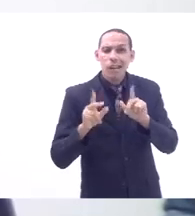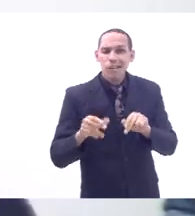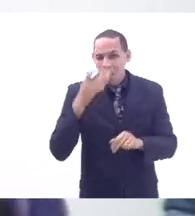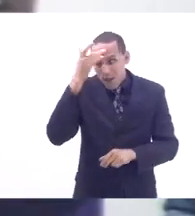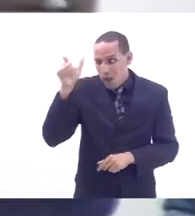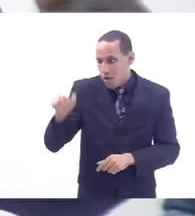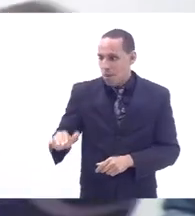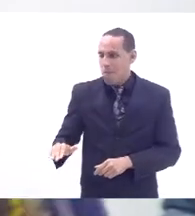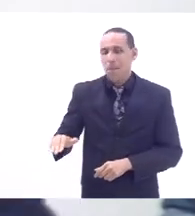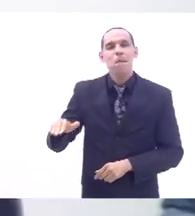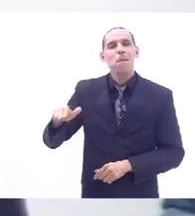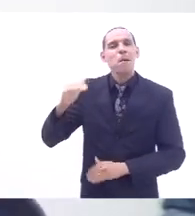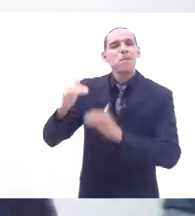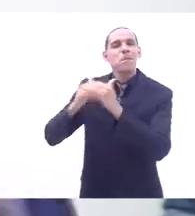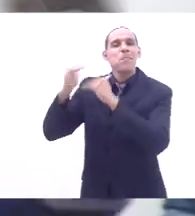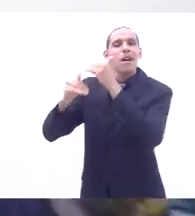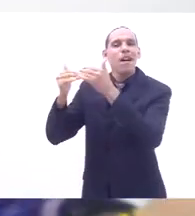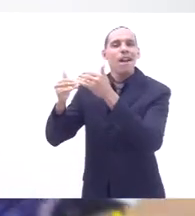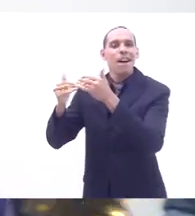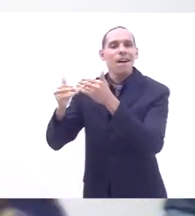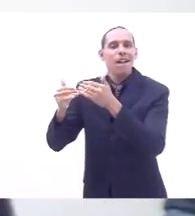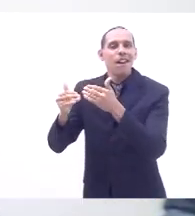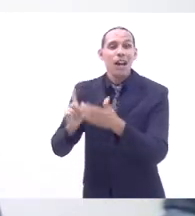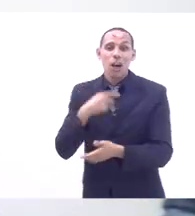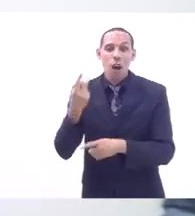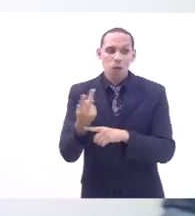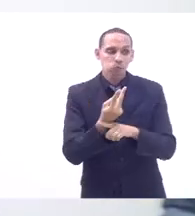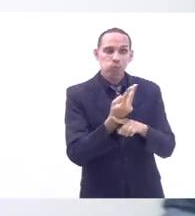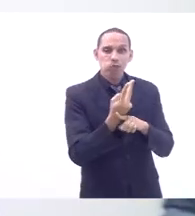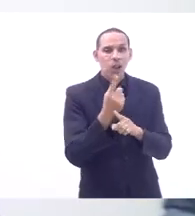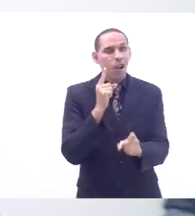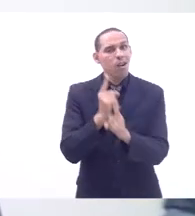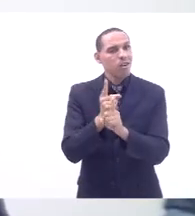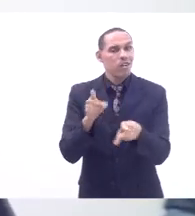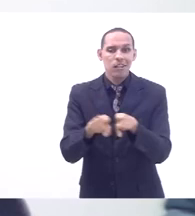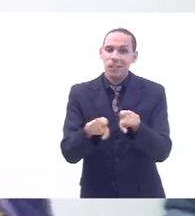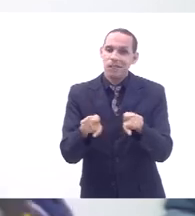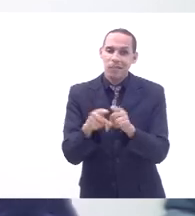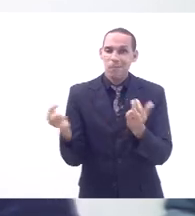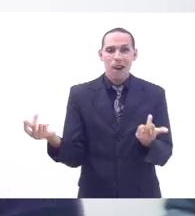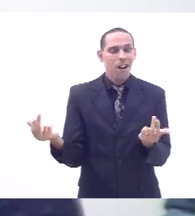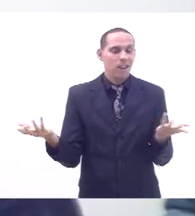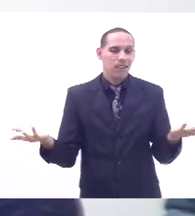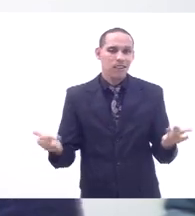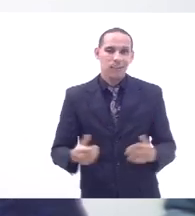cresce, tudo que procuramos, nós também vamos